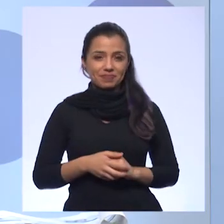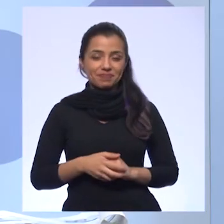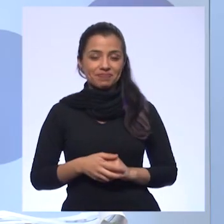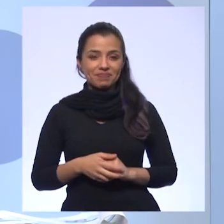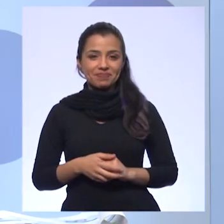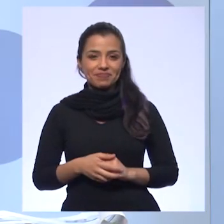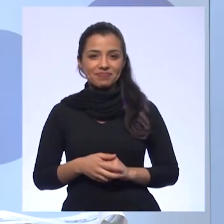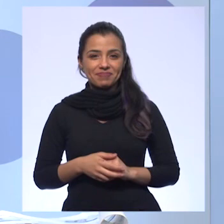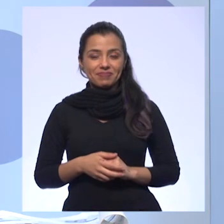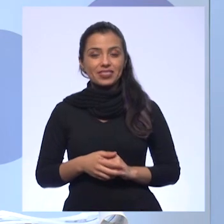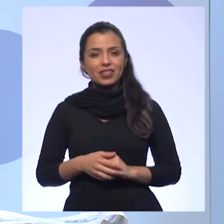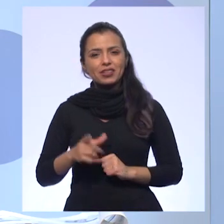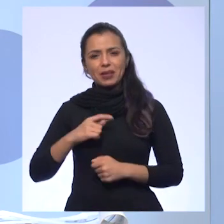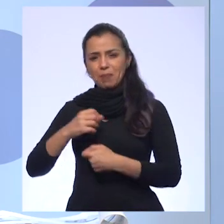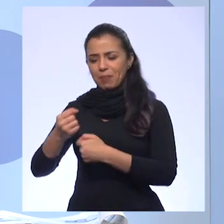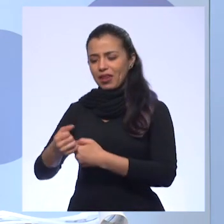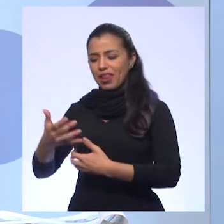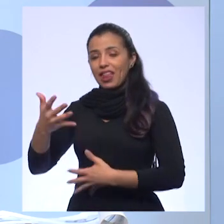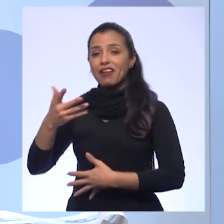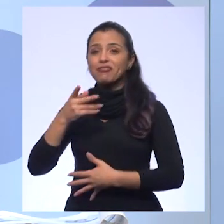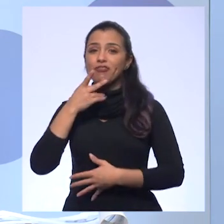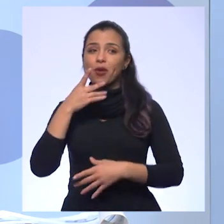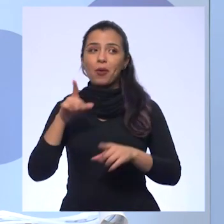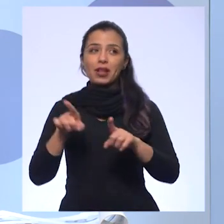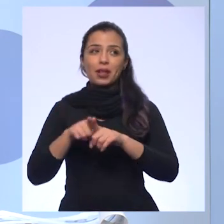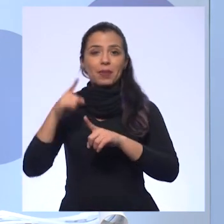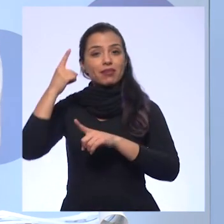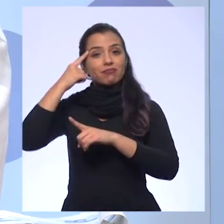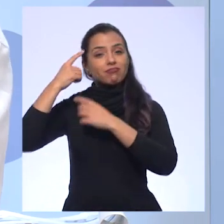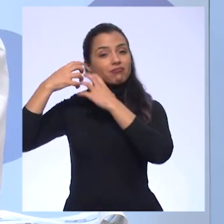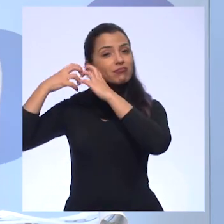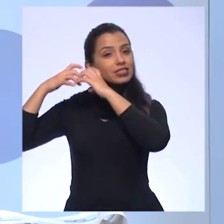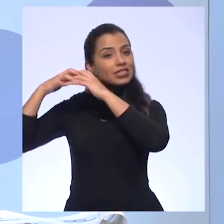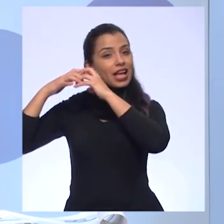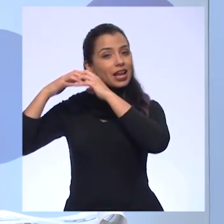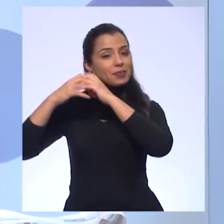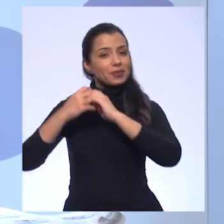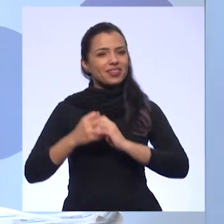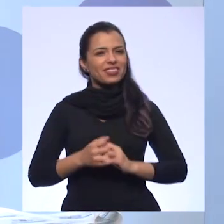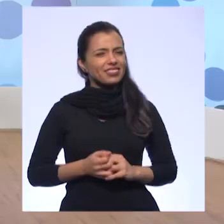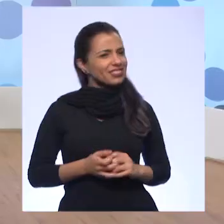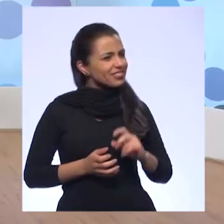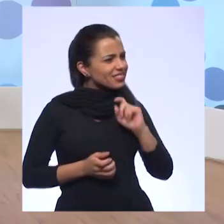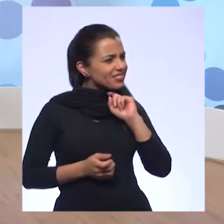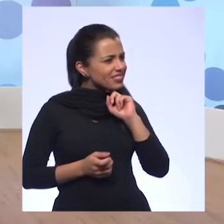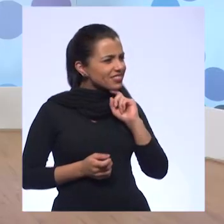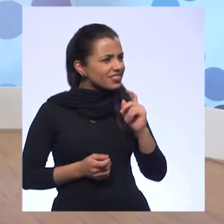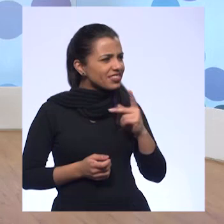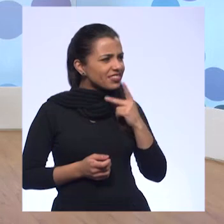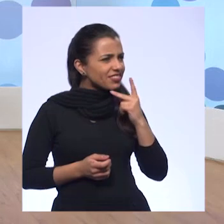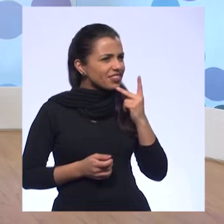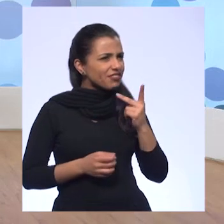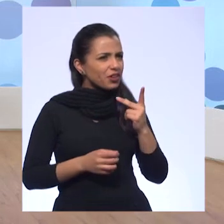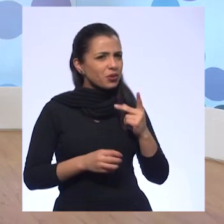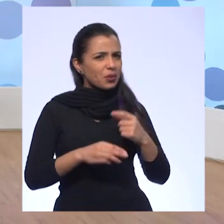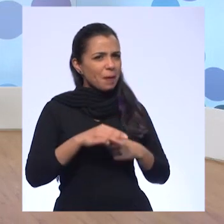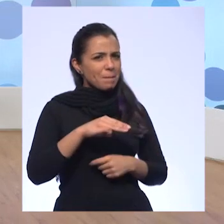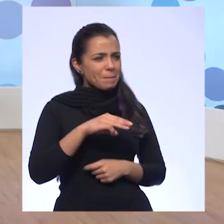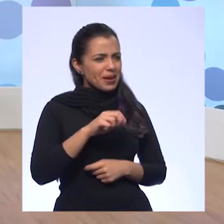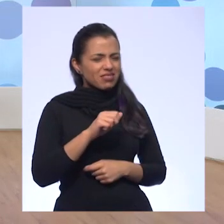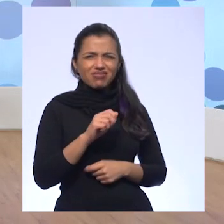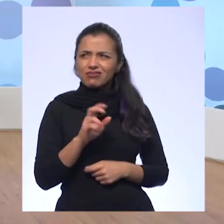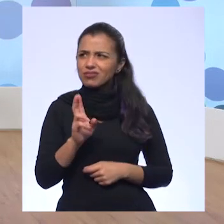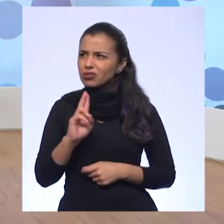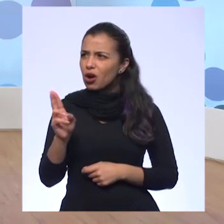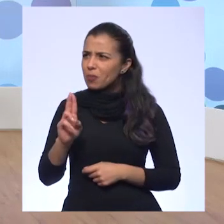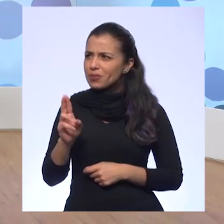Ana Lara e muitos outros falaram o cérebro também. Puxa mas o cérebro... Ninguém falou sobre o masseter? Sobre?